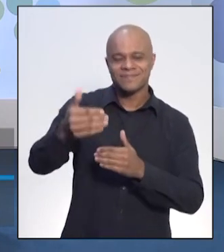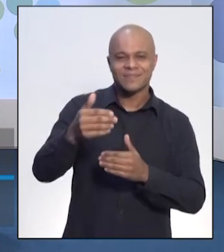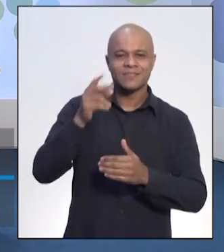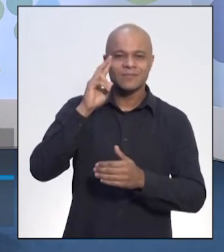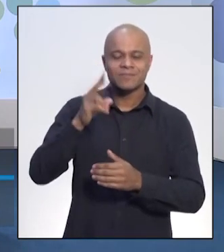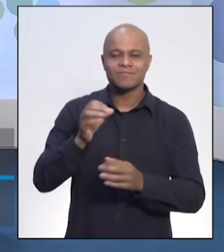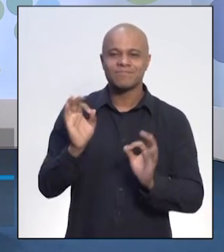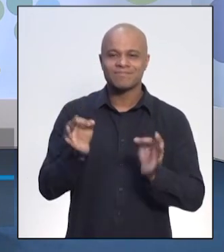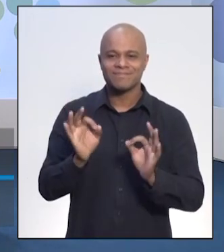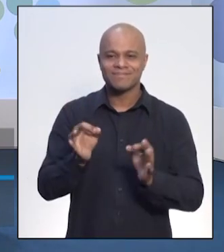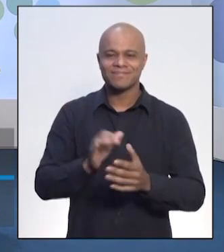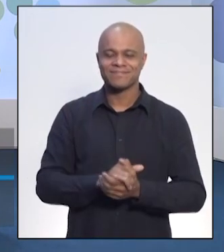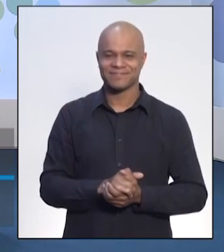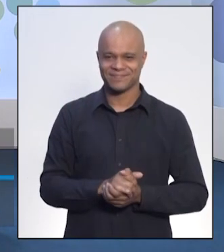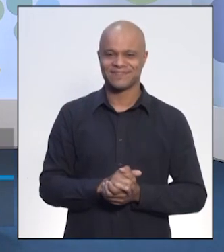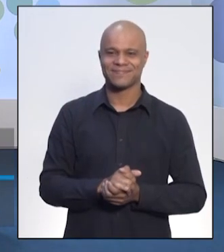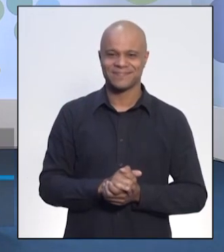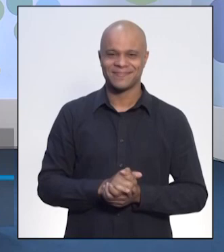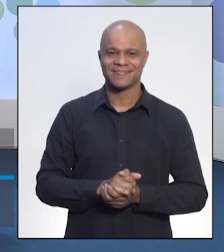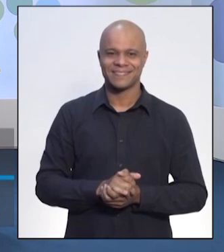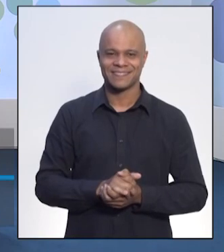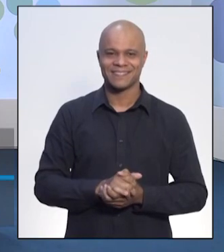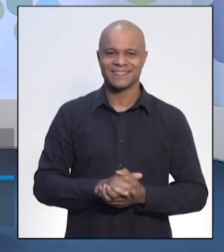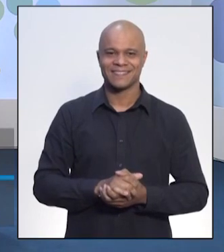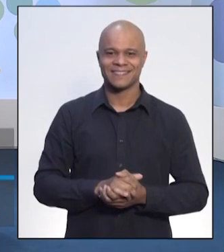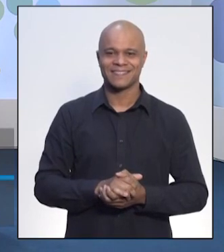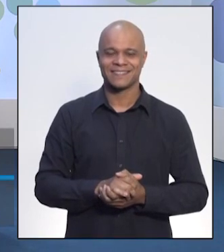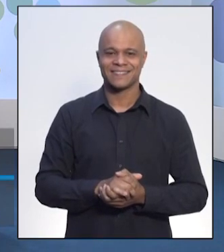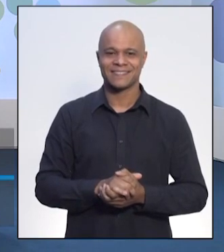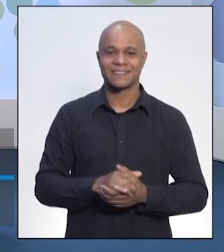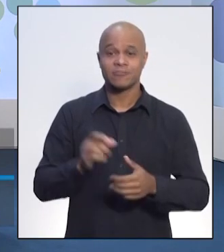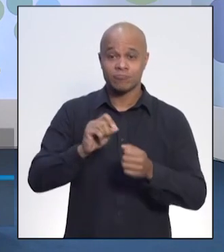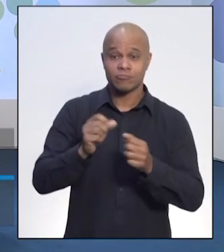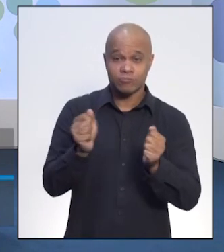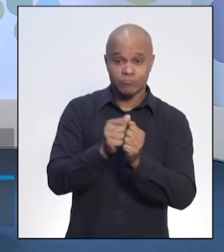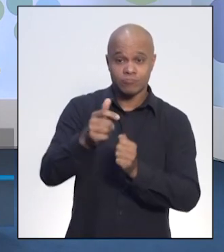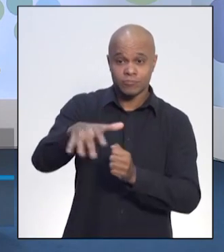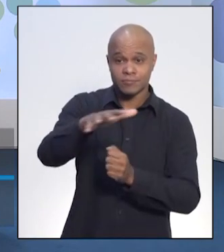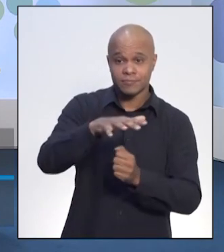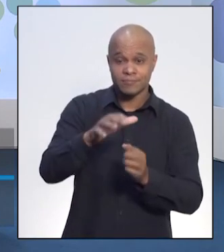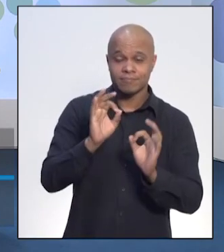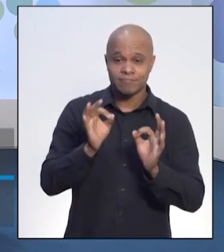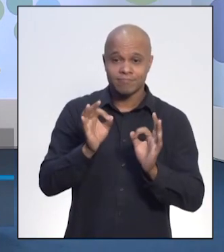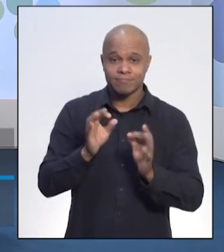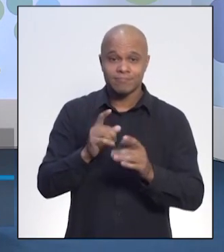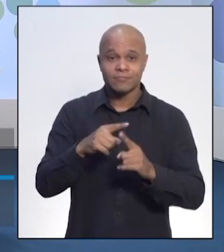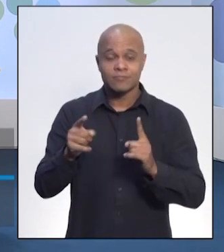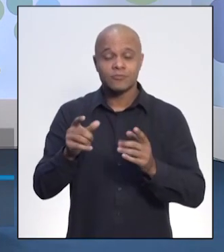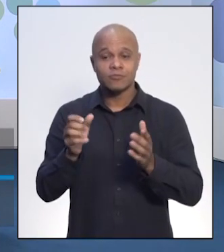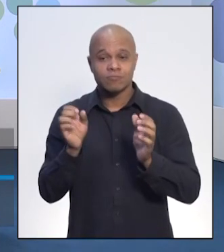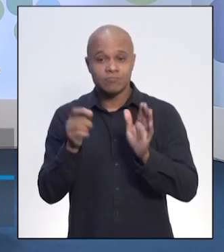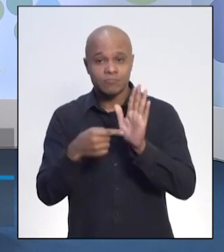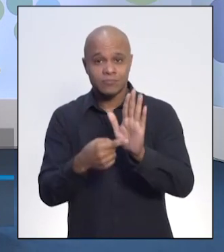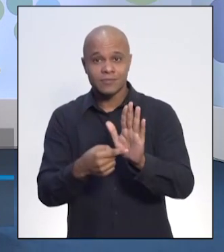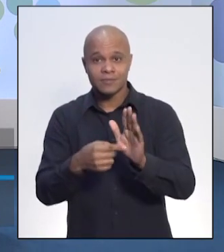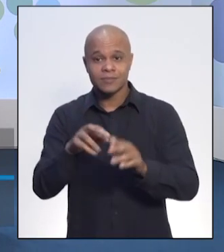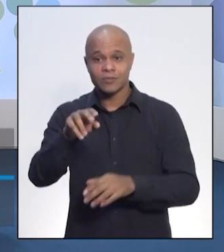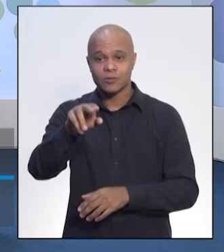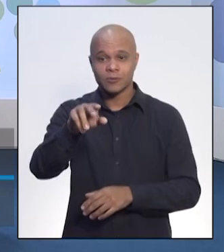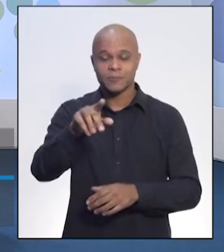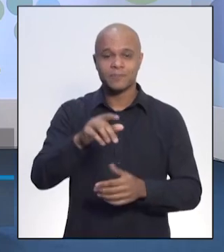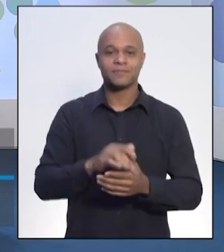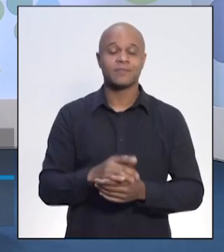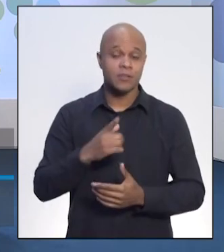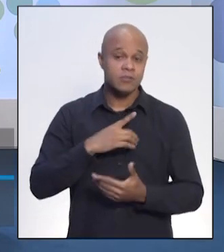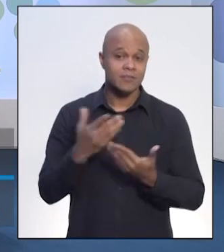agora há pouco? Cliquei. Eu não fiz isso daqui com vocês? Eu não tinha isso daqui? Eu não